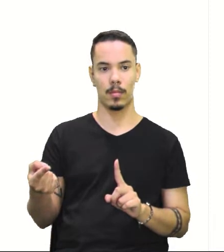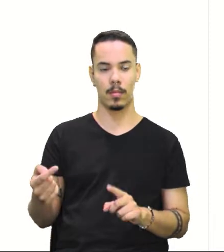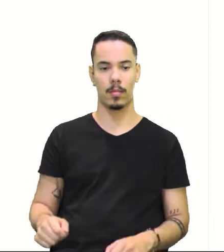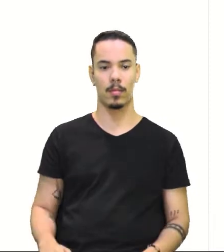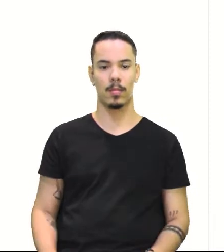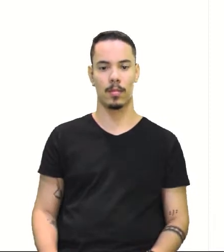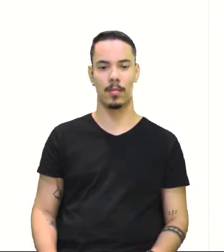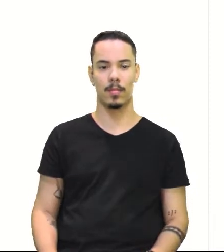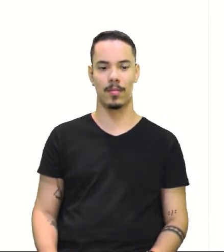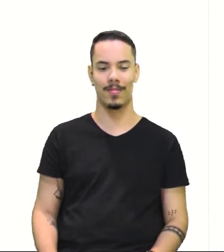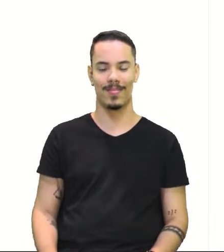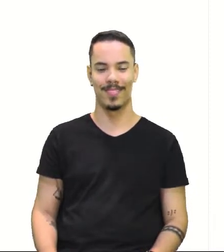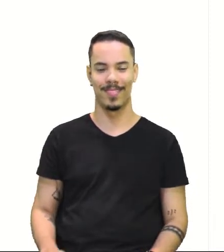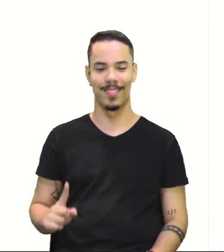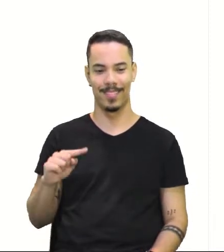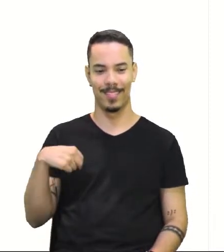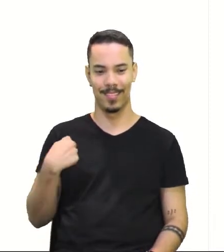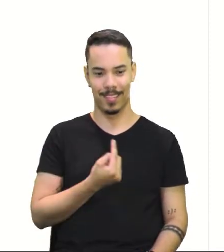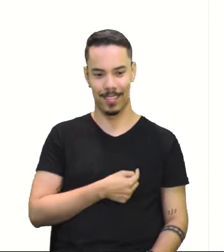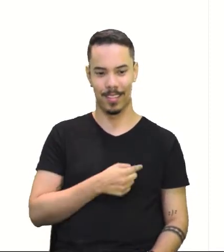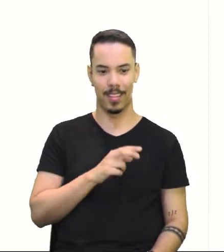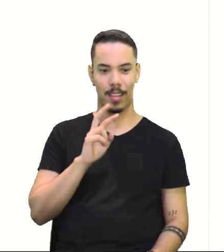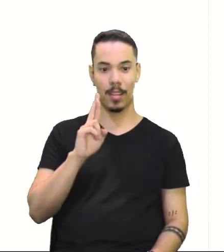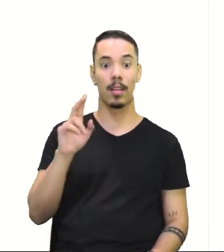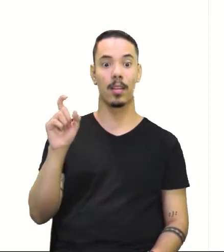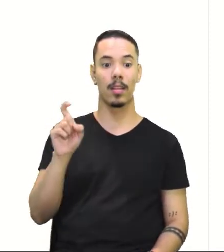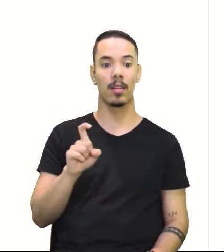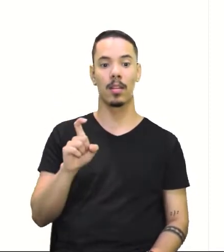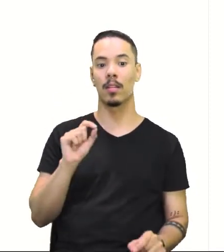O nosso resto, R de X, vai ser...